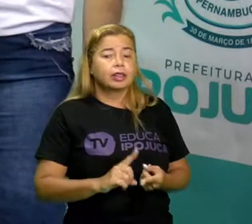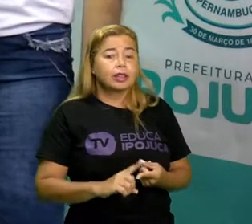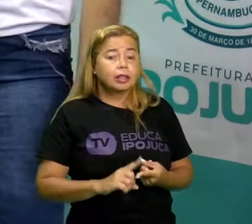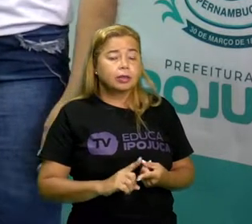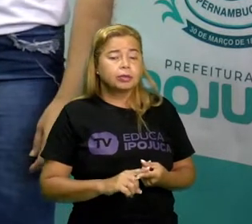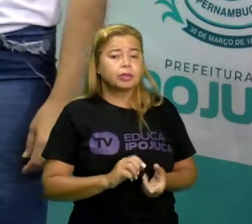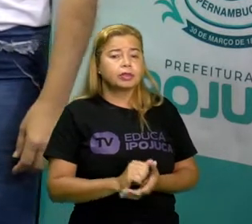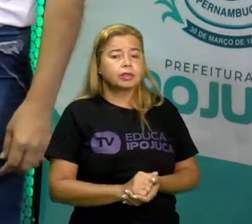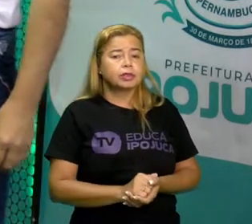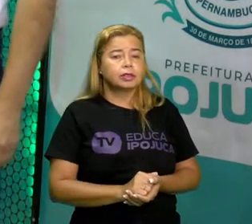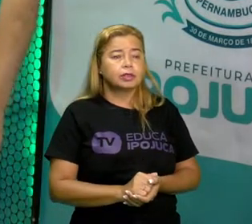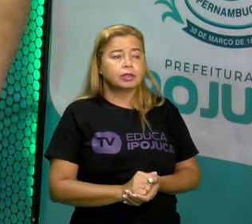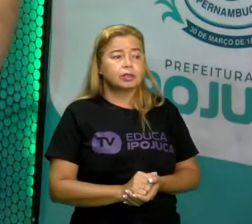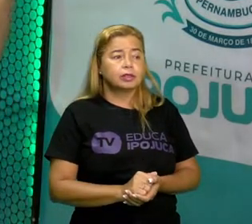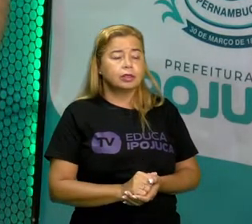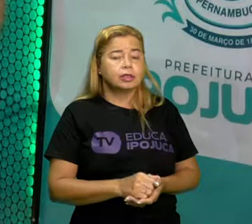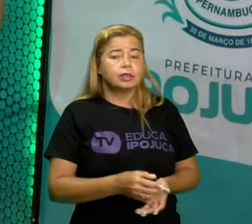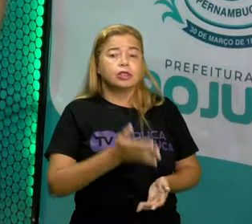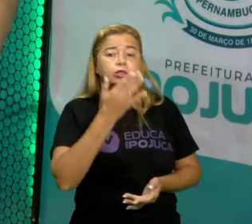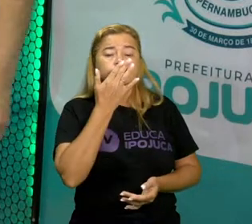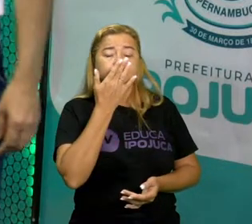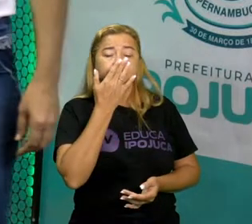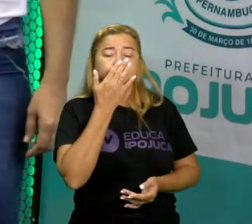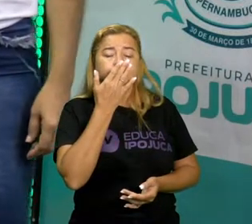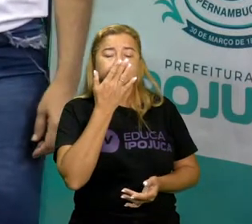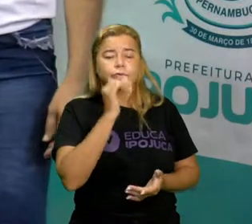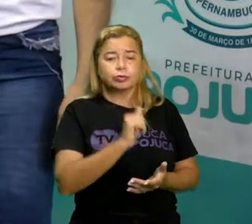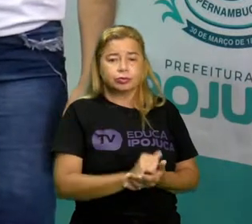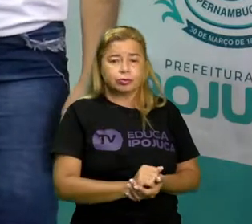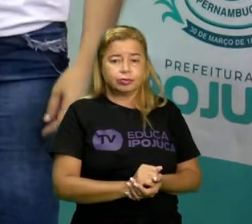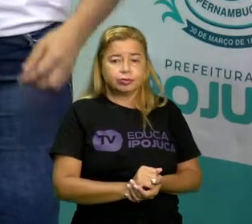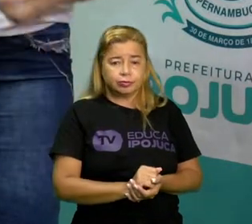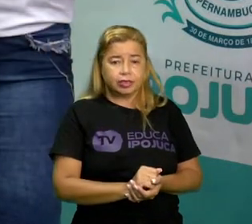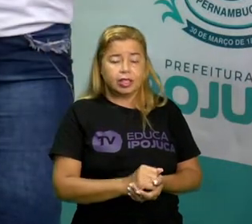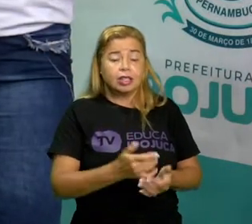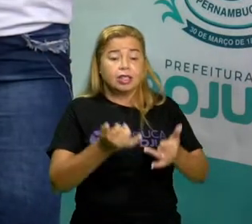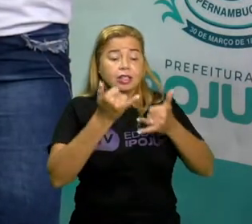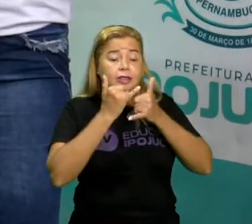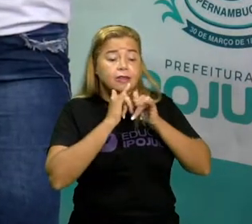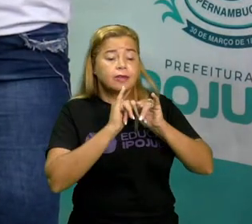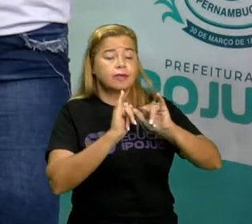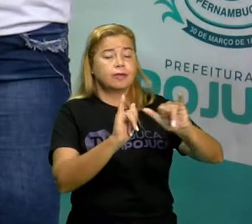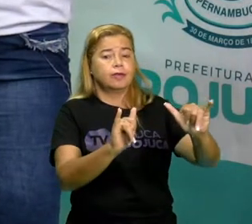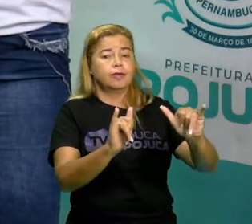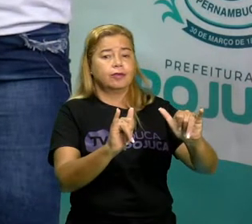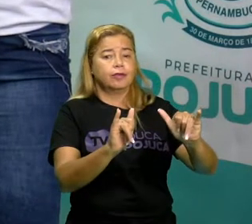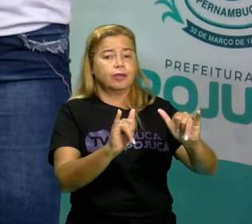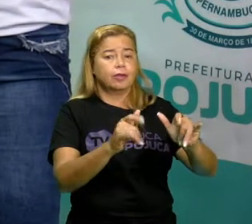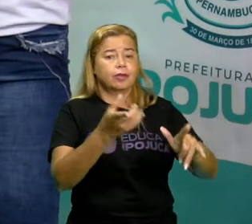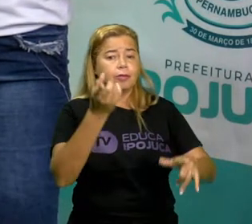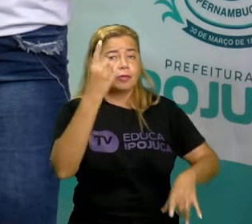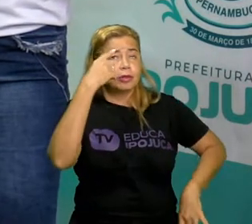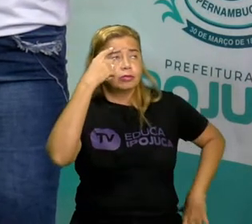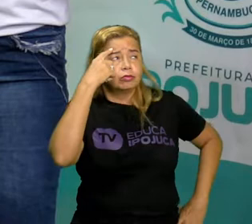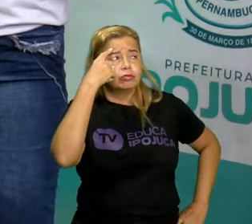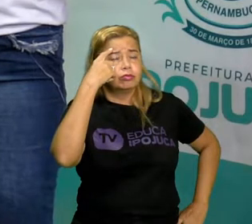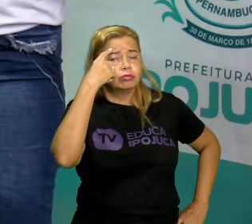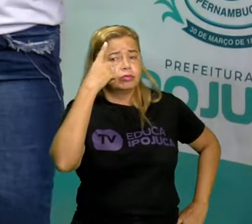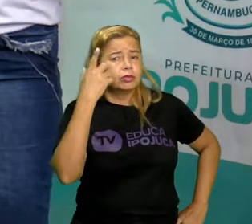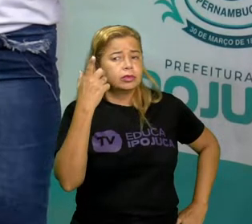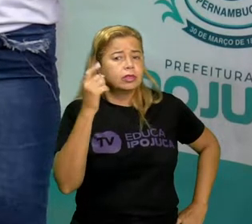crianças, as cores. As cores também nos indicam ideias. Isso